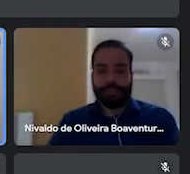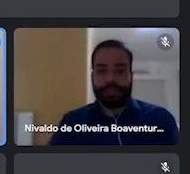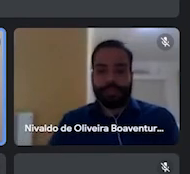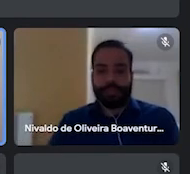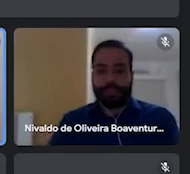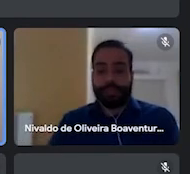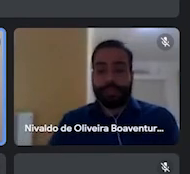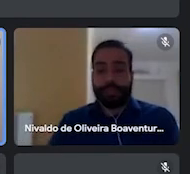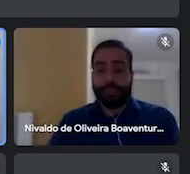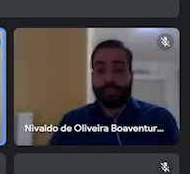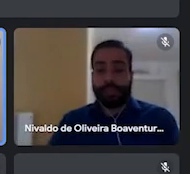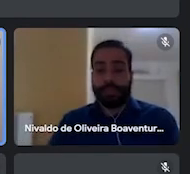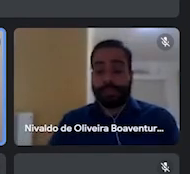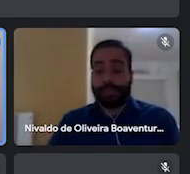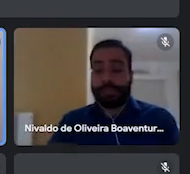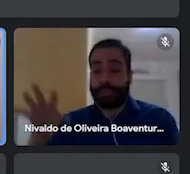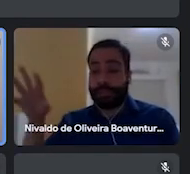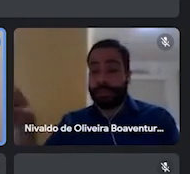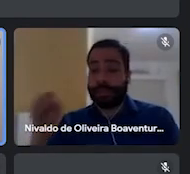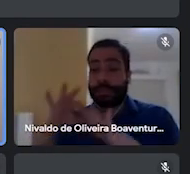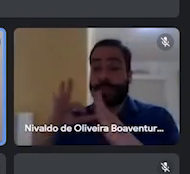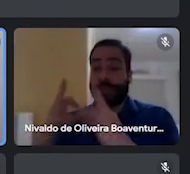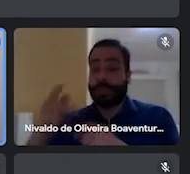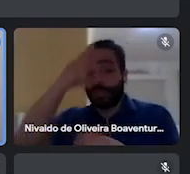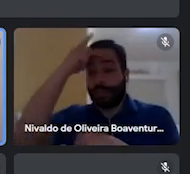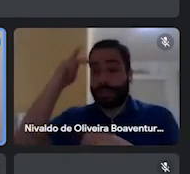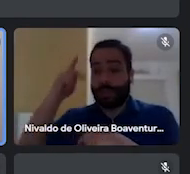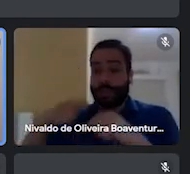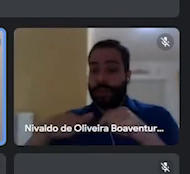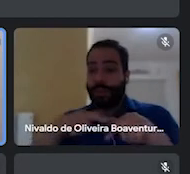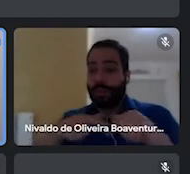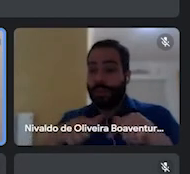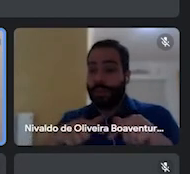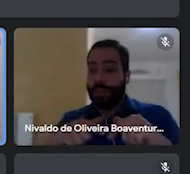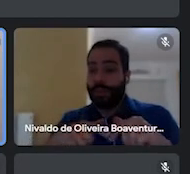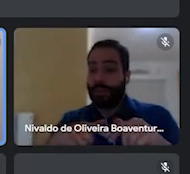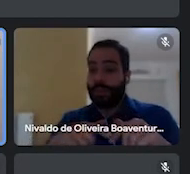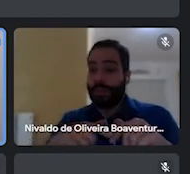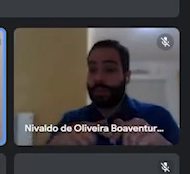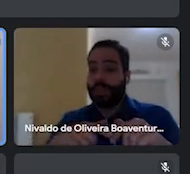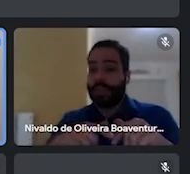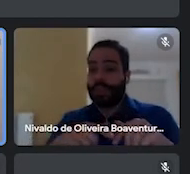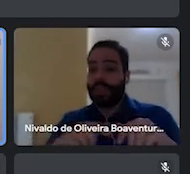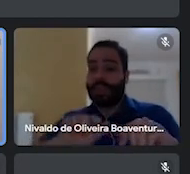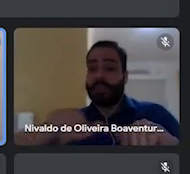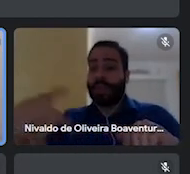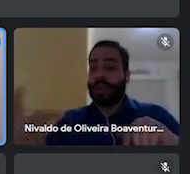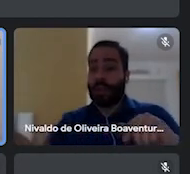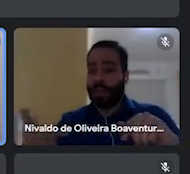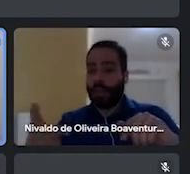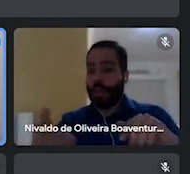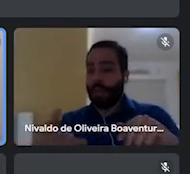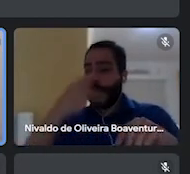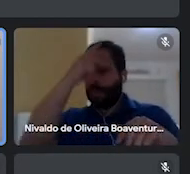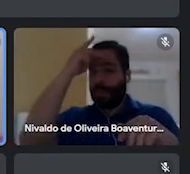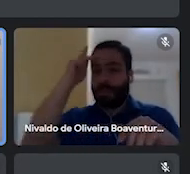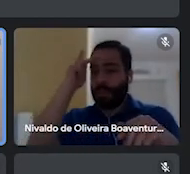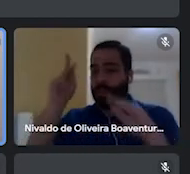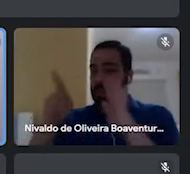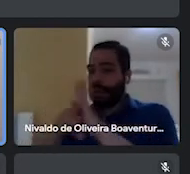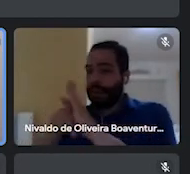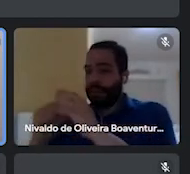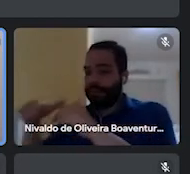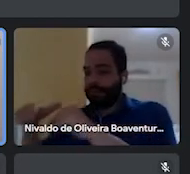Retirar da zona controlada de todos os trabalhadores não envolvidos. Ou seja, todo mundo que não estiver envolvido ali na